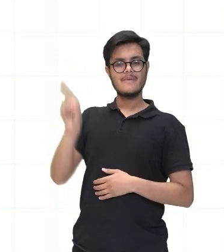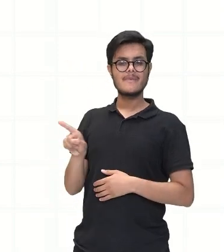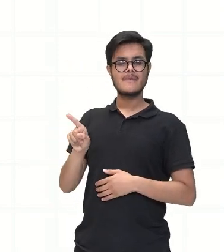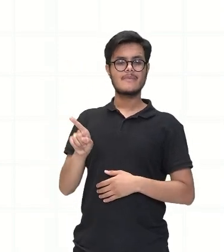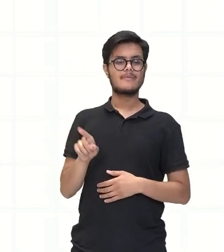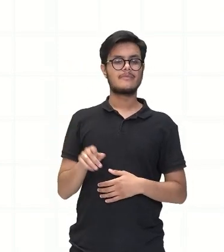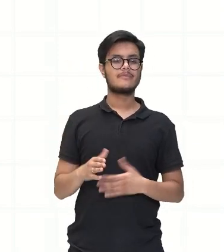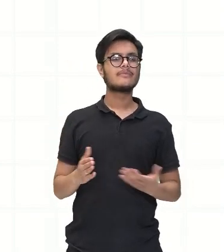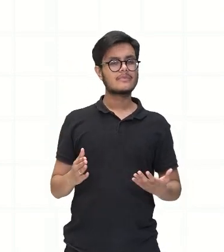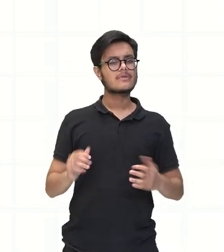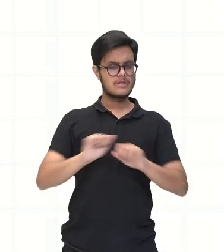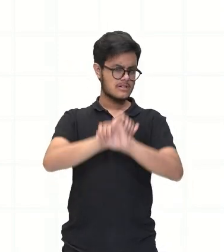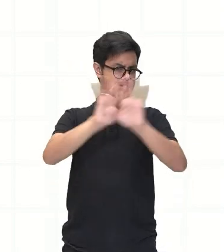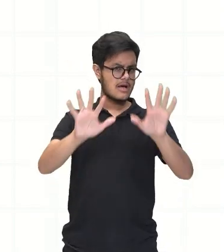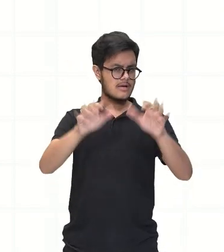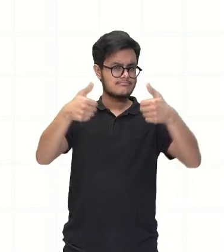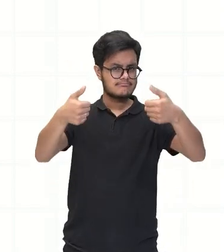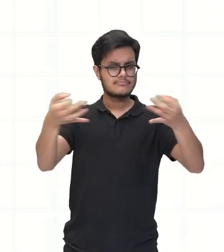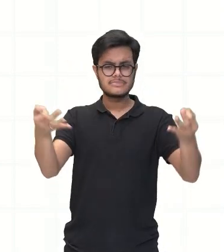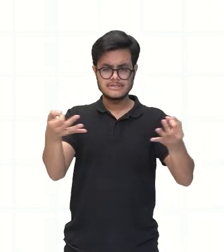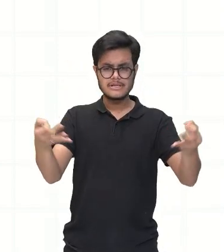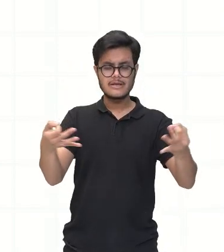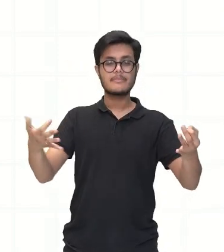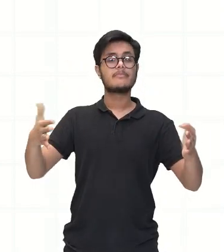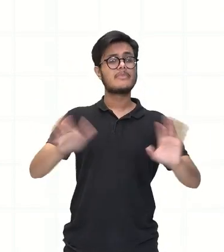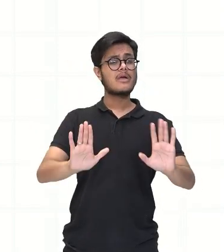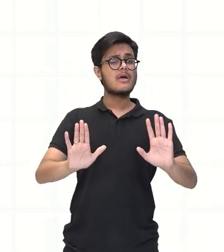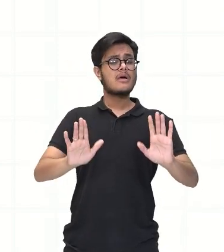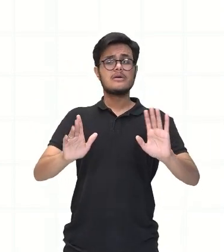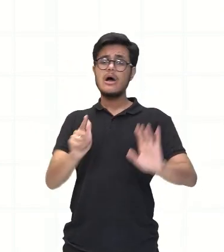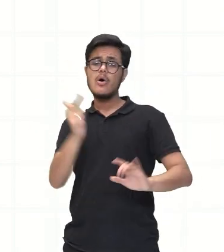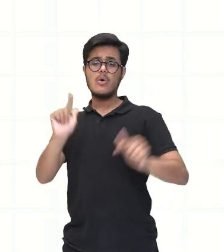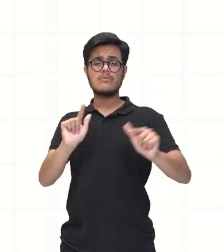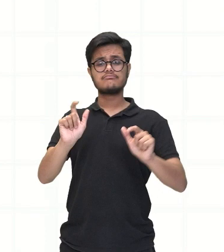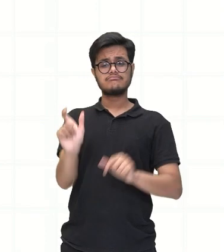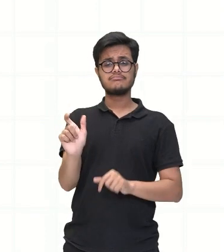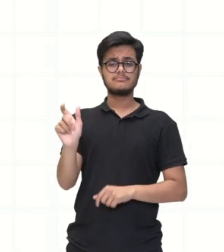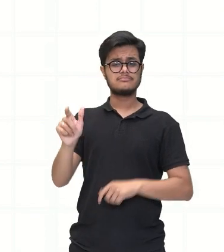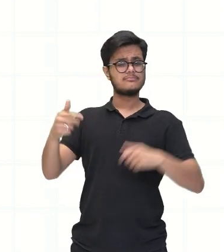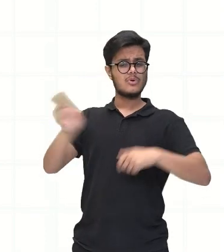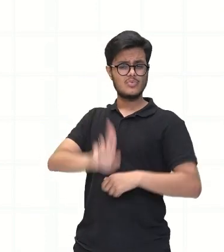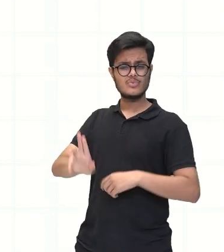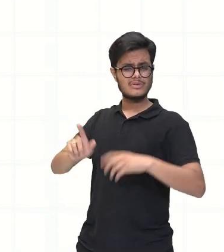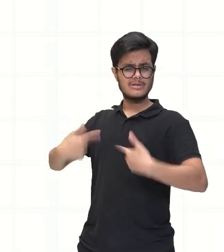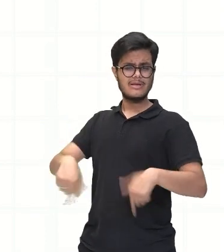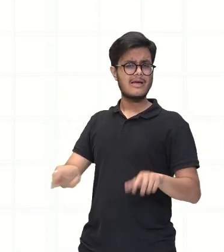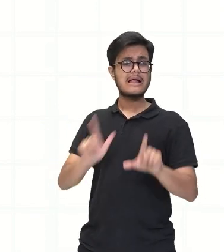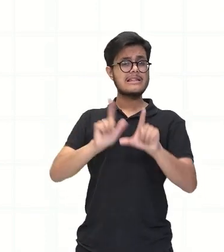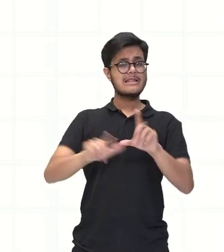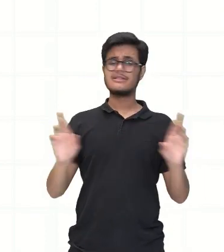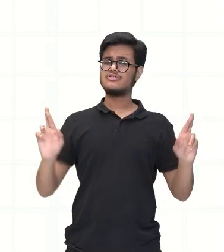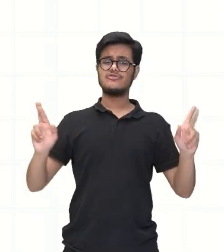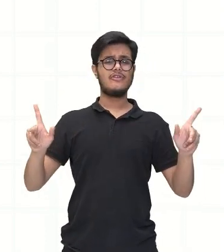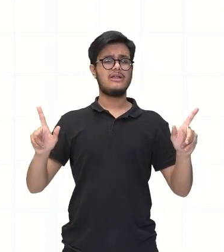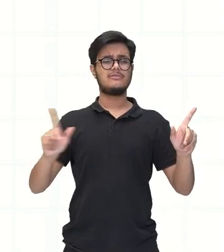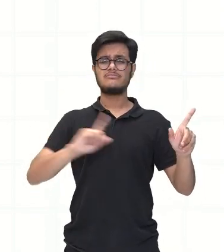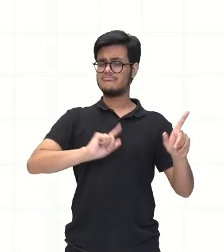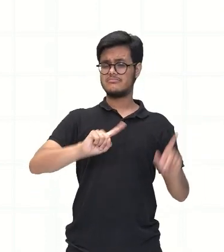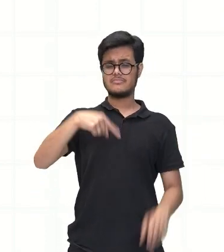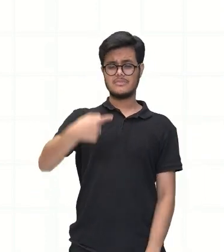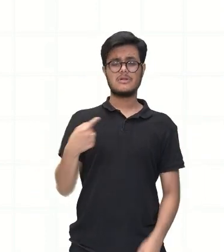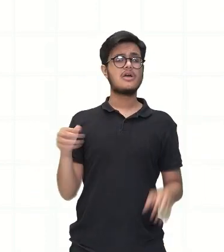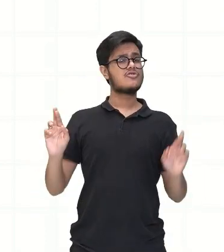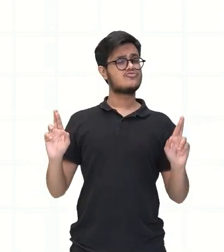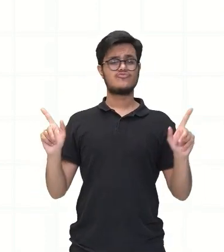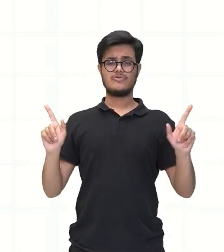Micro-organismo, ficou claro aí, né? E as outras você não vai utilizar micropigmentação, porque ele não vai igualar ali